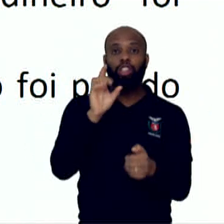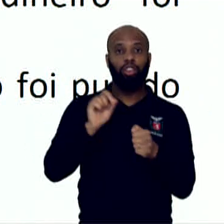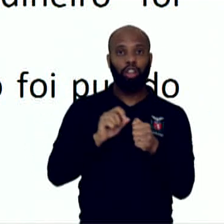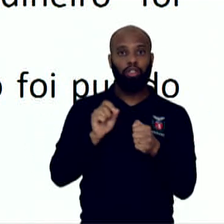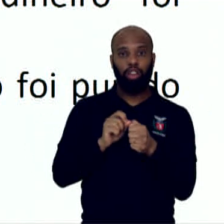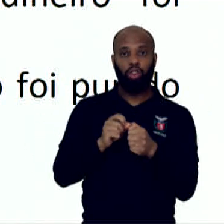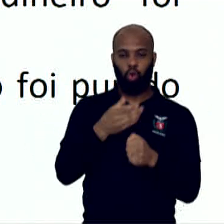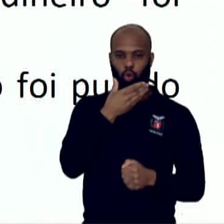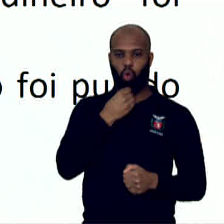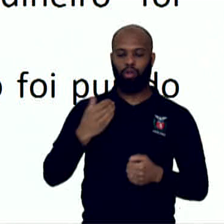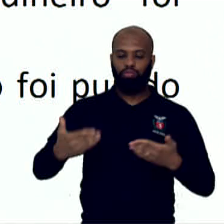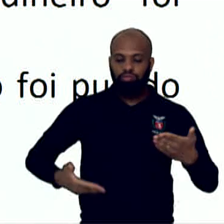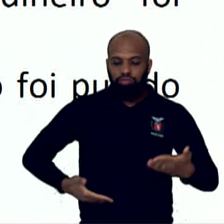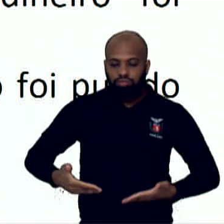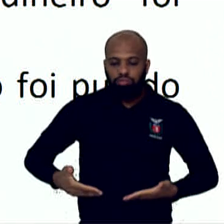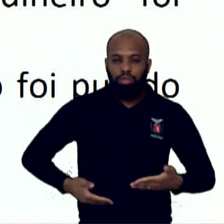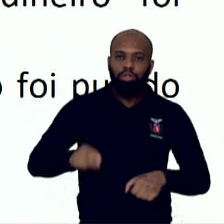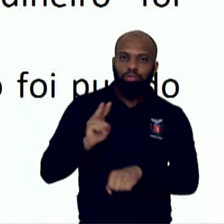com o